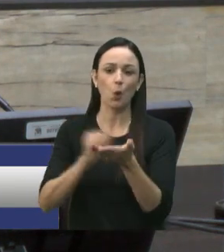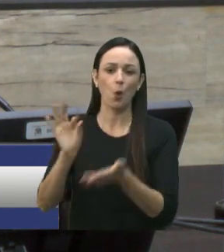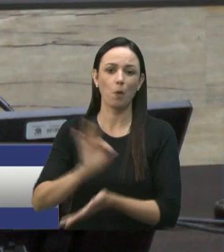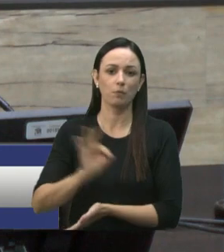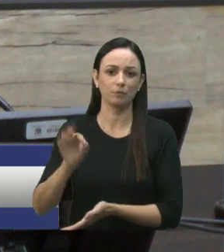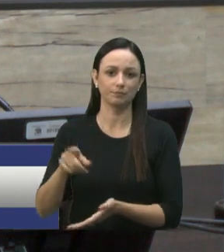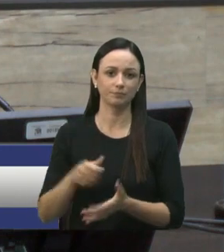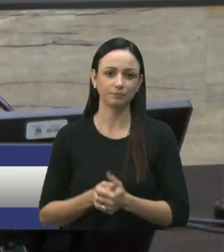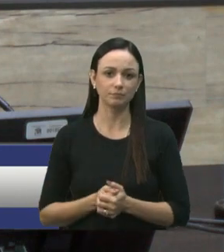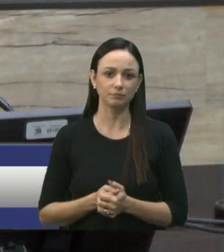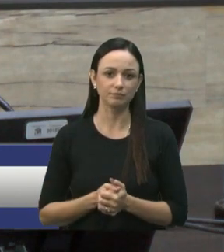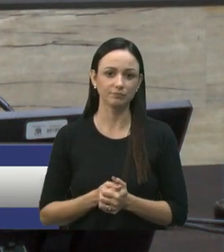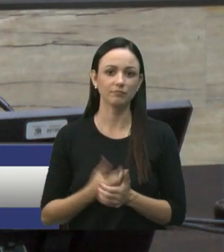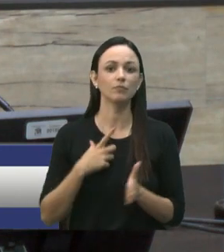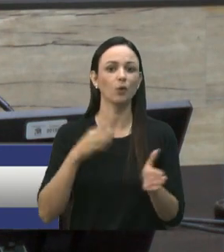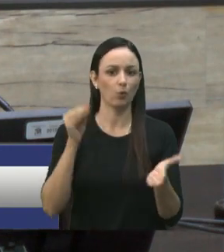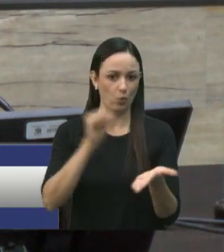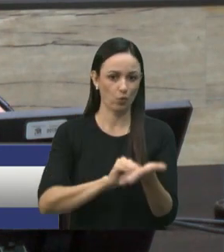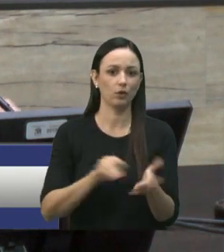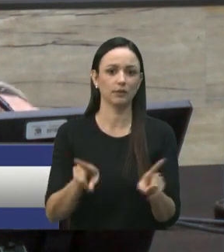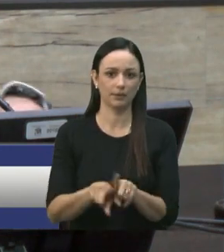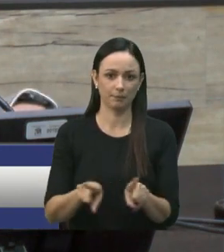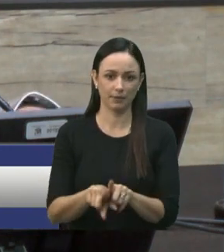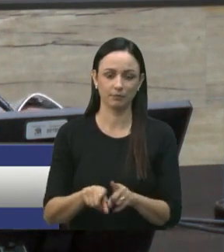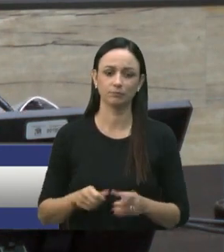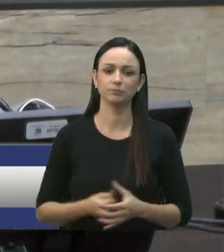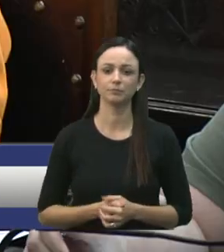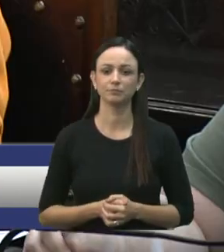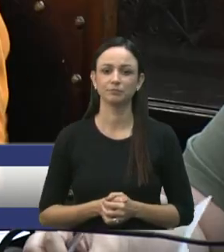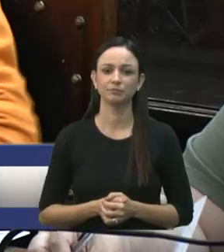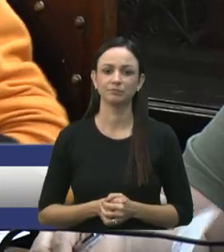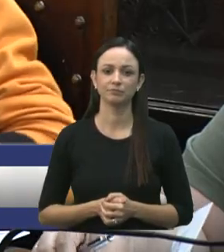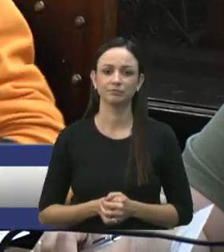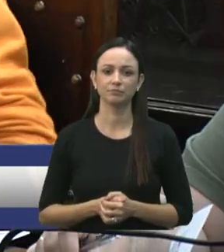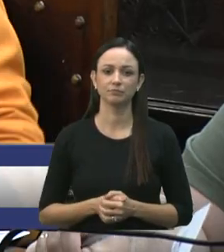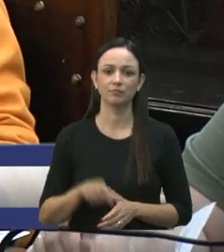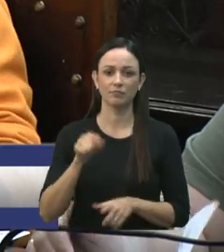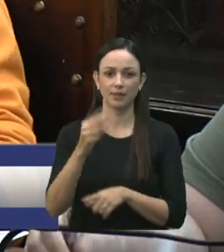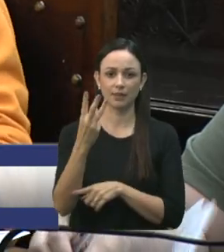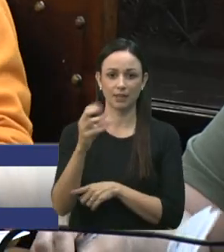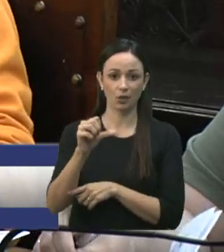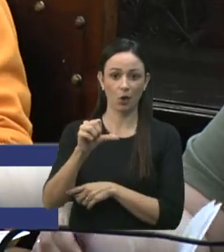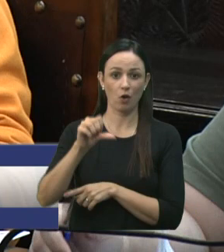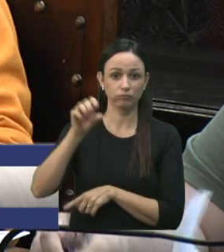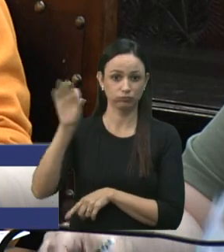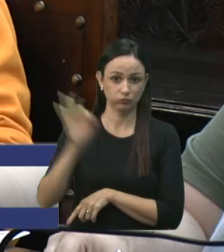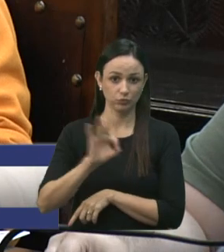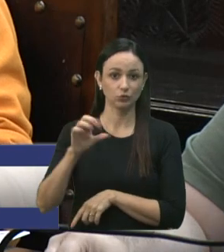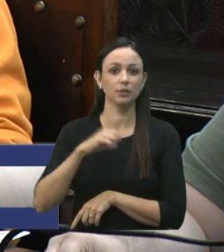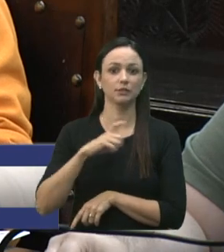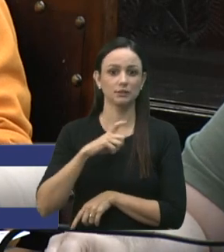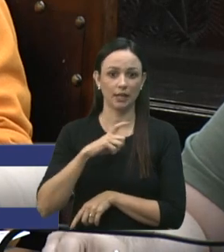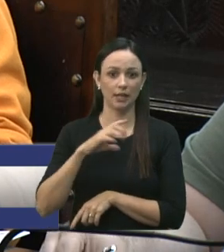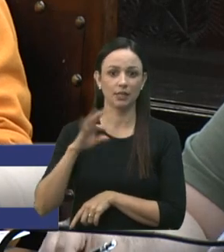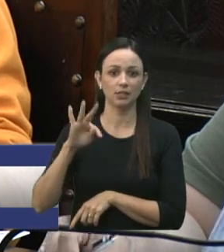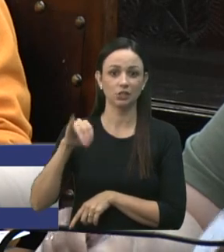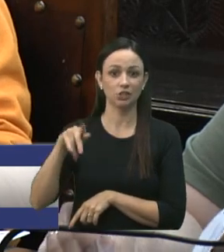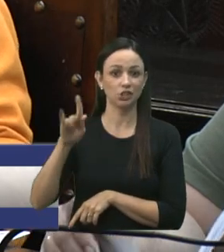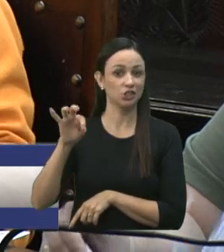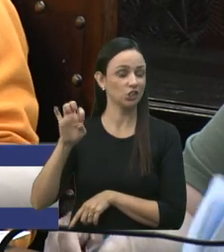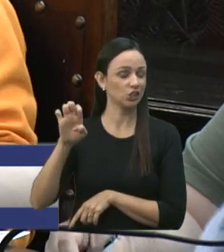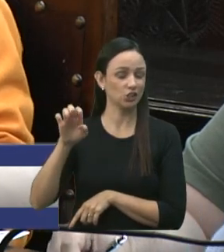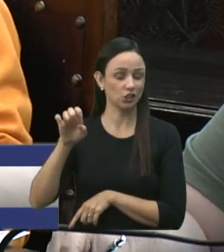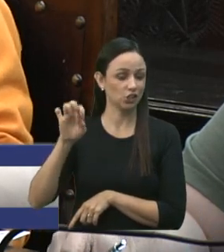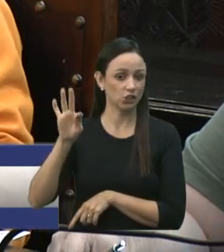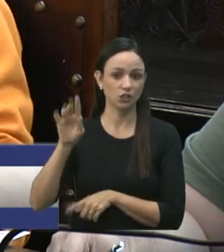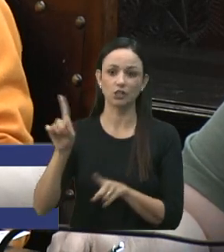falando, mas a gente constou aqui também. Tá? Desculpa, então, esse 39% está com o ticket, não, é isso? Não. O ticket não